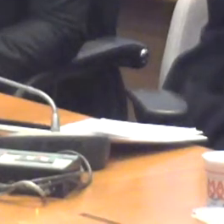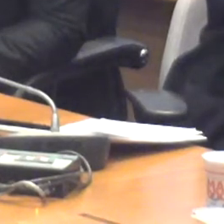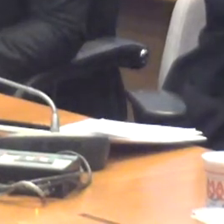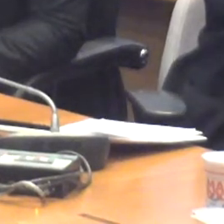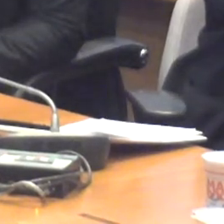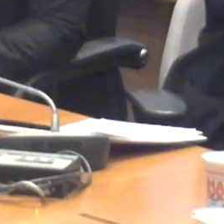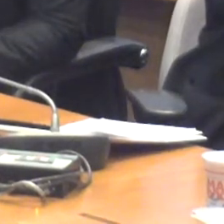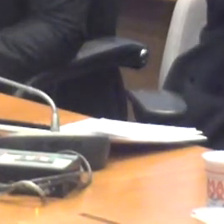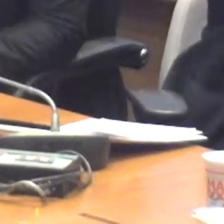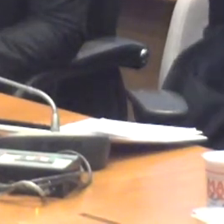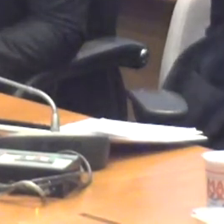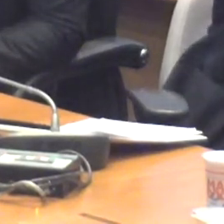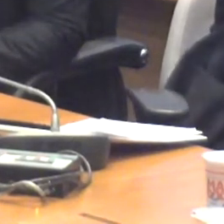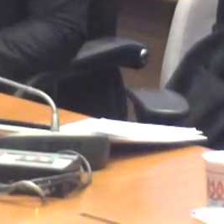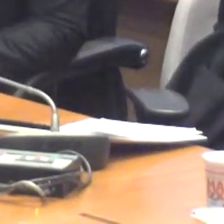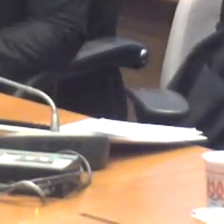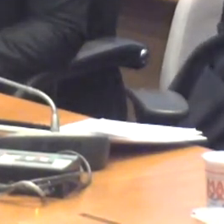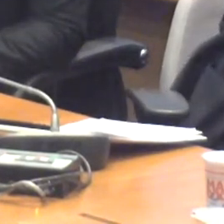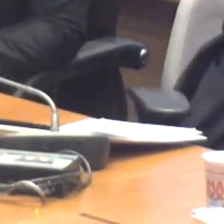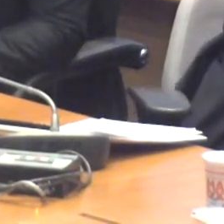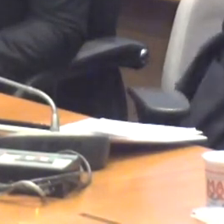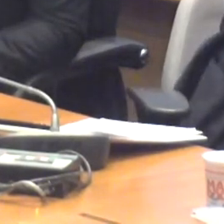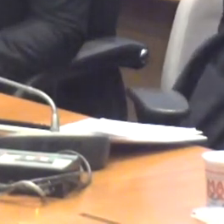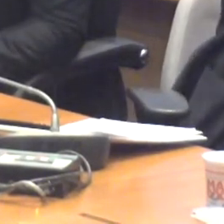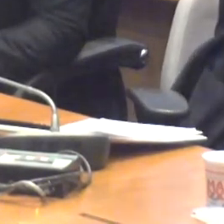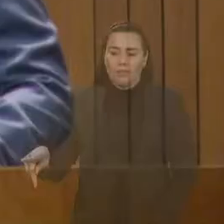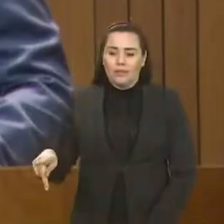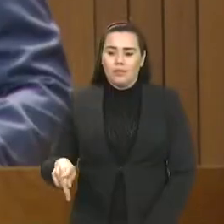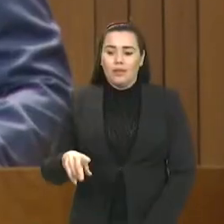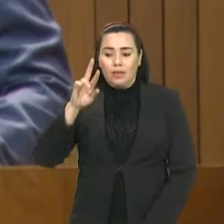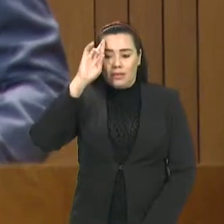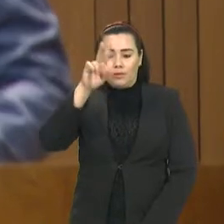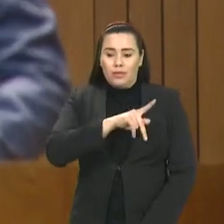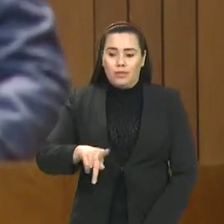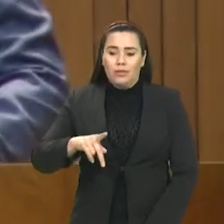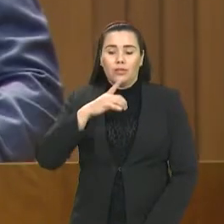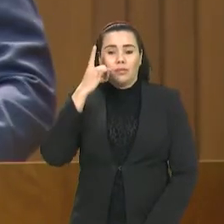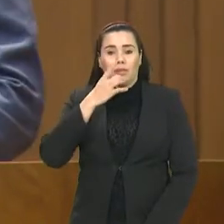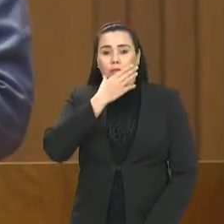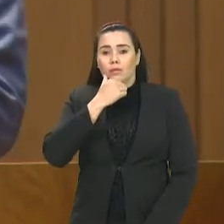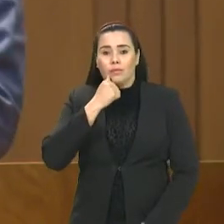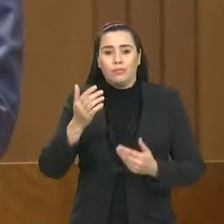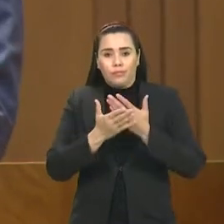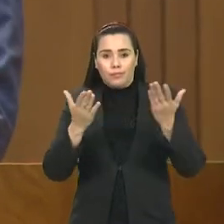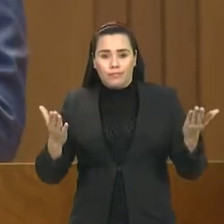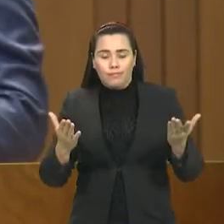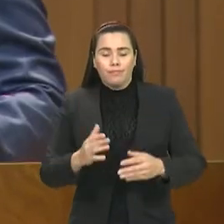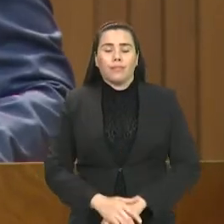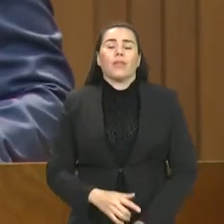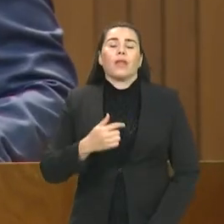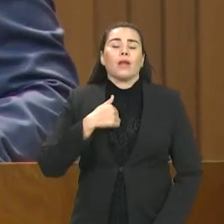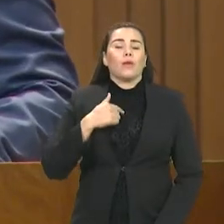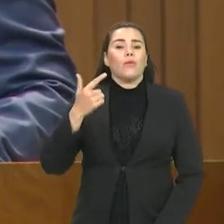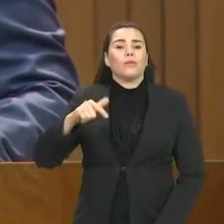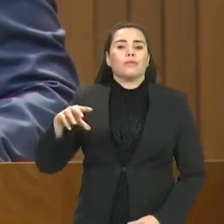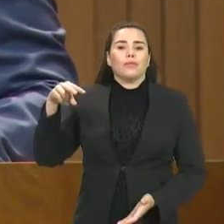Senhor presidente, demais deputados e deputadas aqui presentes, mais uma vez uso essa tribuna